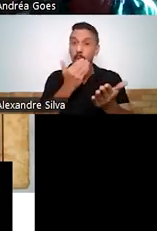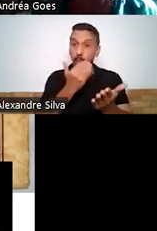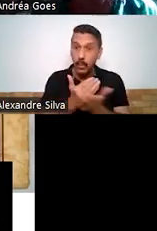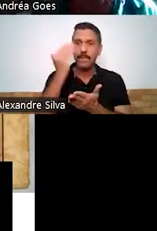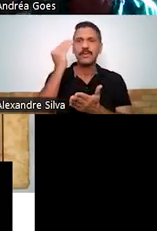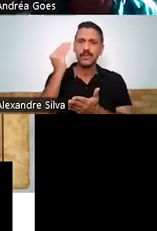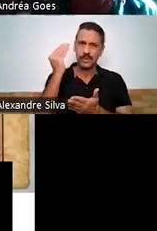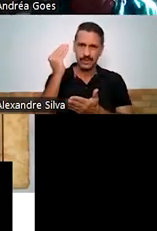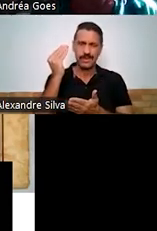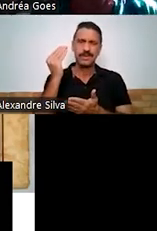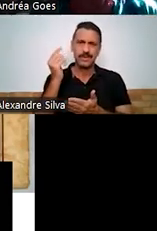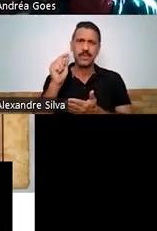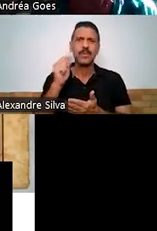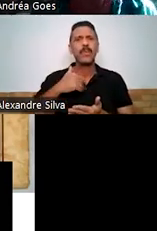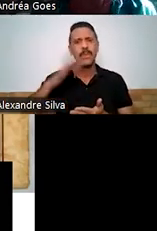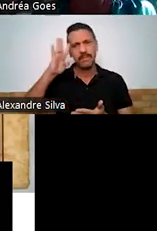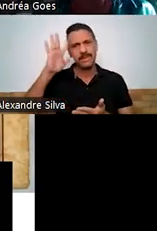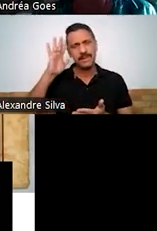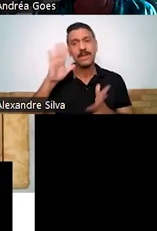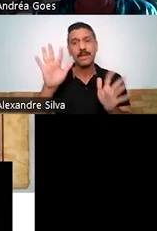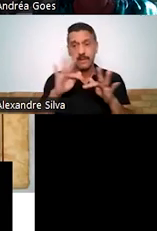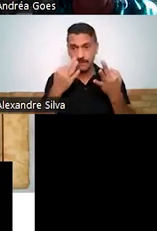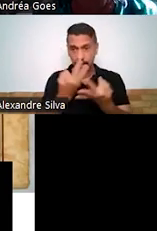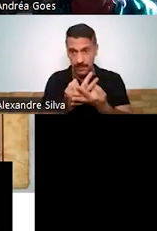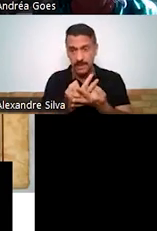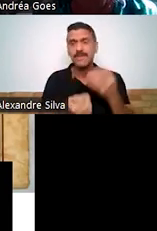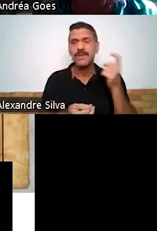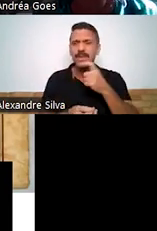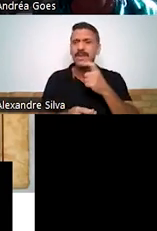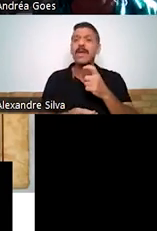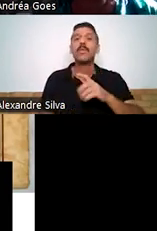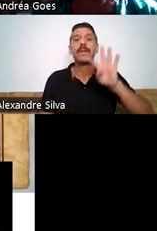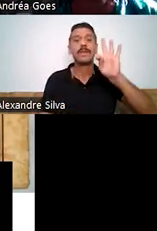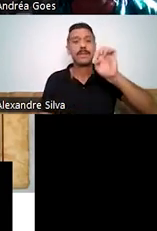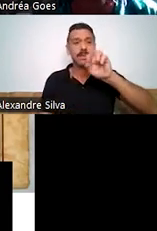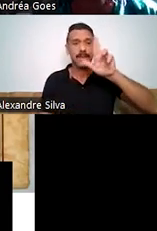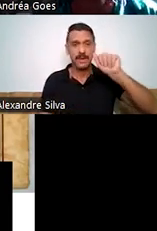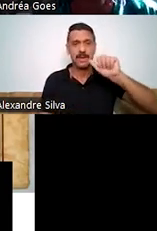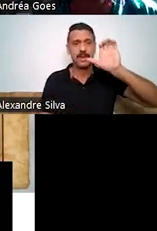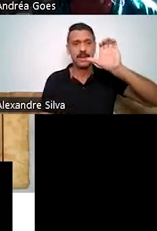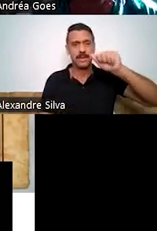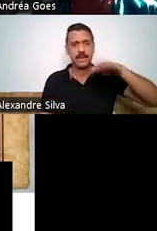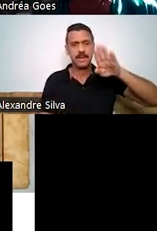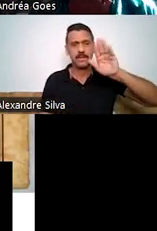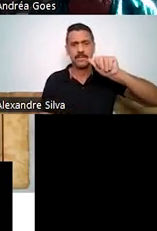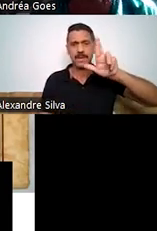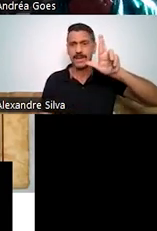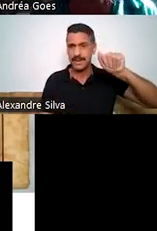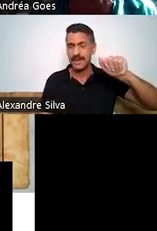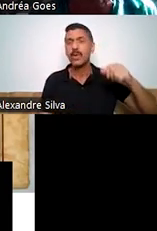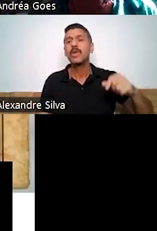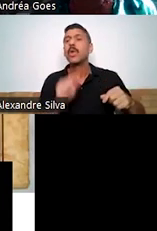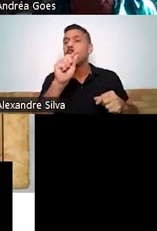surgiu pensar na família fictícia Terra Cambará, e toda a genealogia